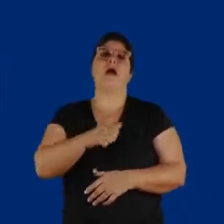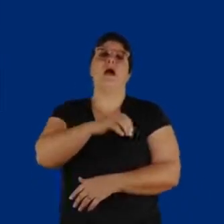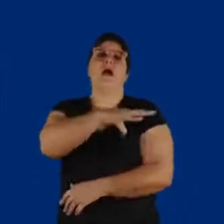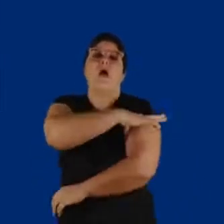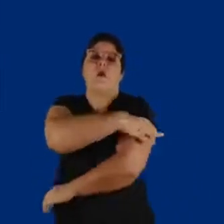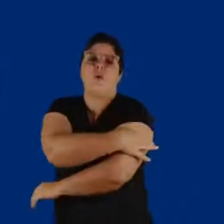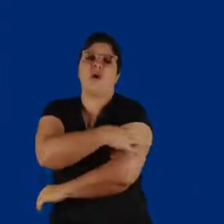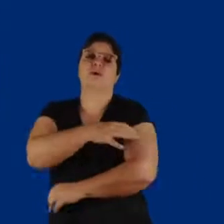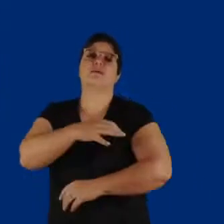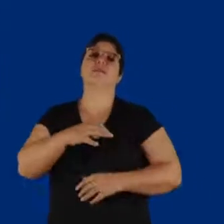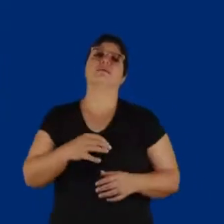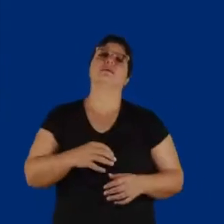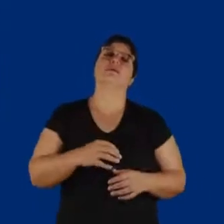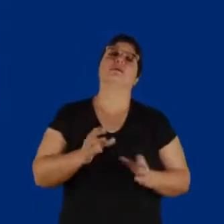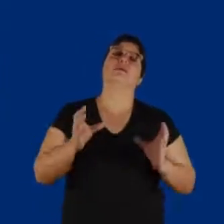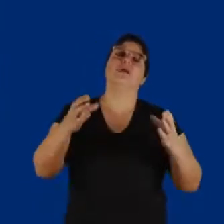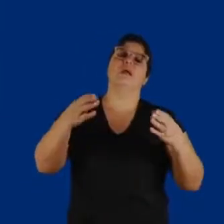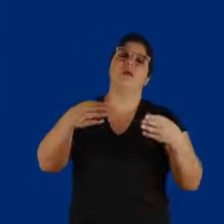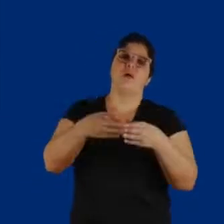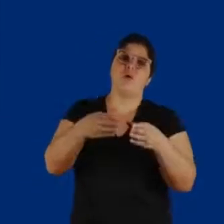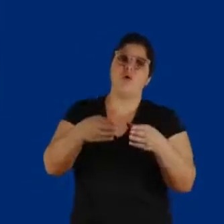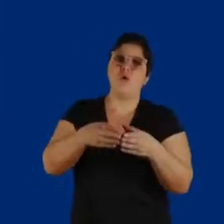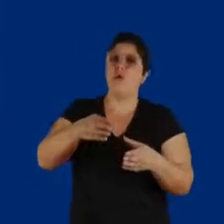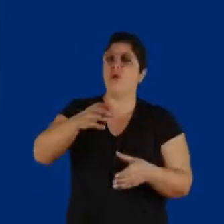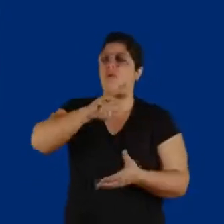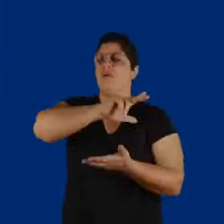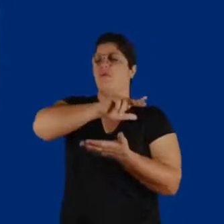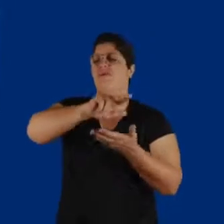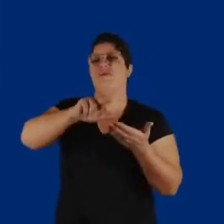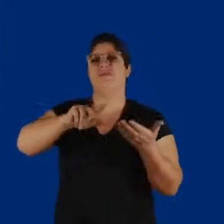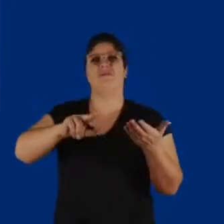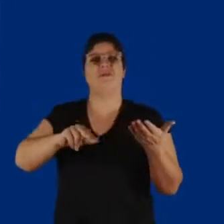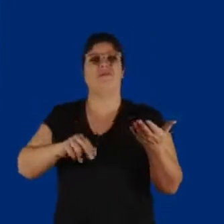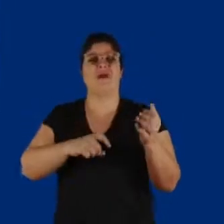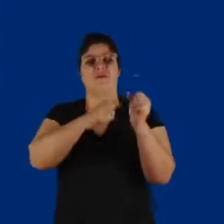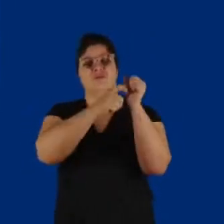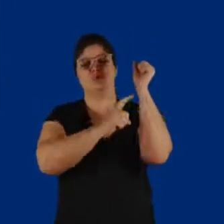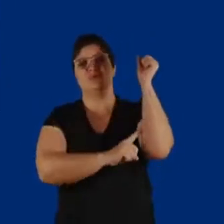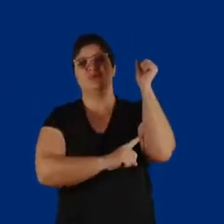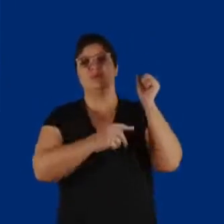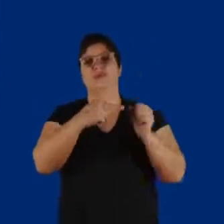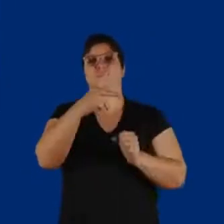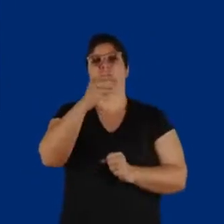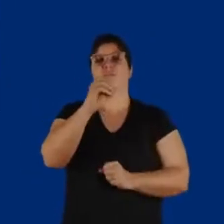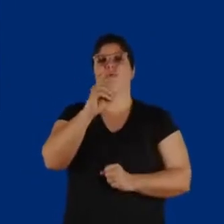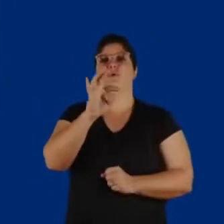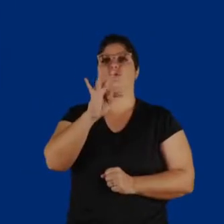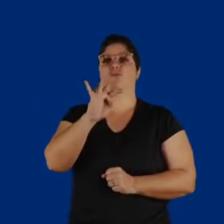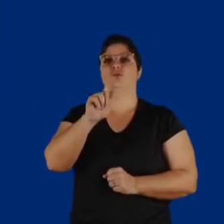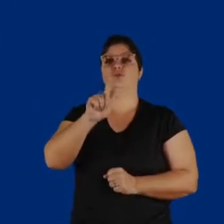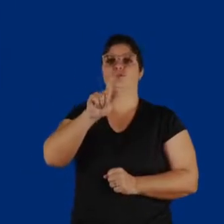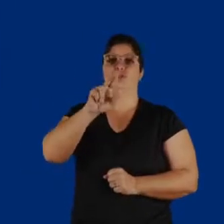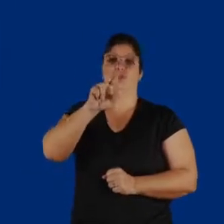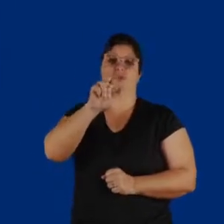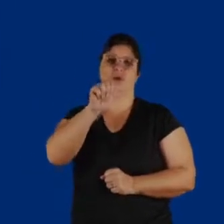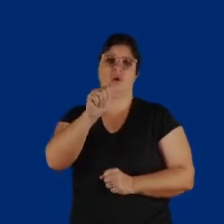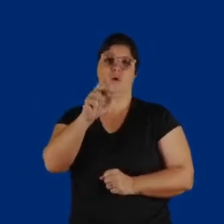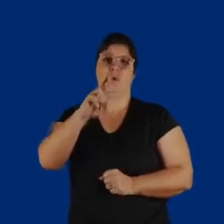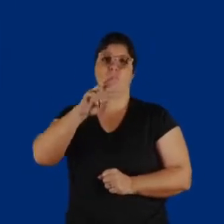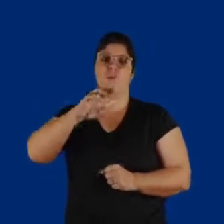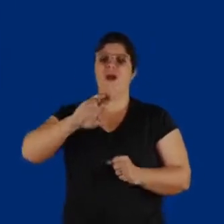todas as grandes tribos que nós temos no sangue, né, os Potiguaras, os Cariris, né, então tudo